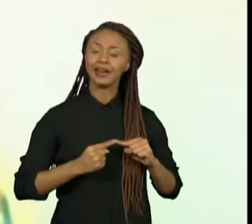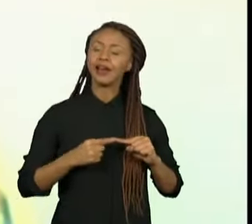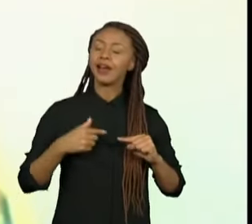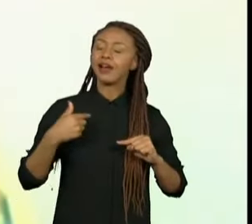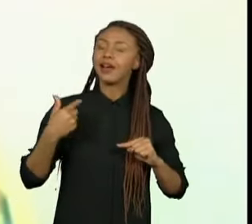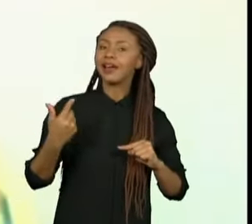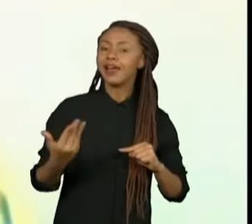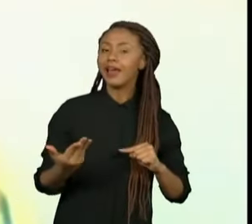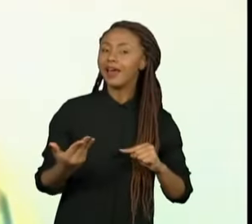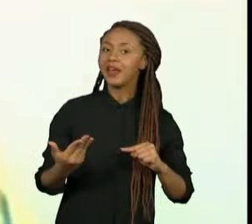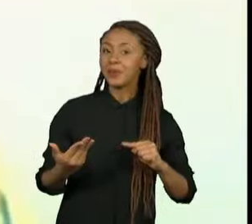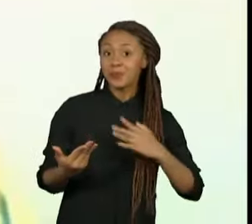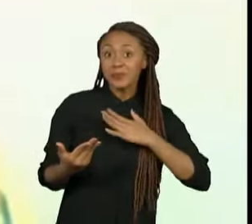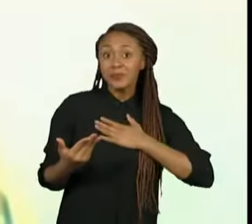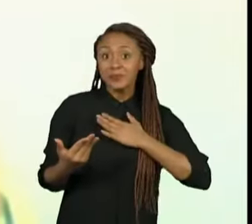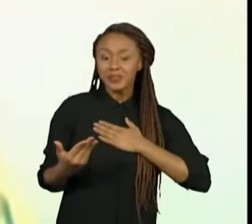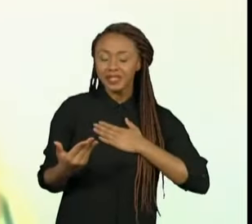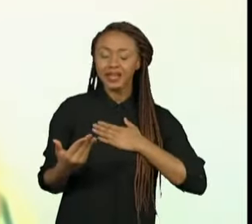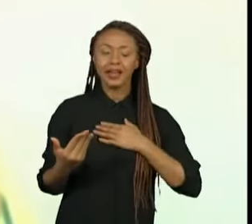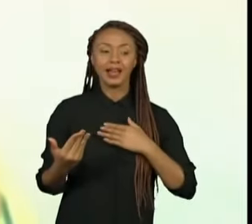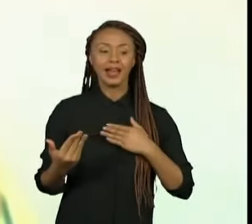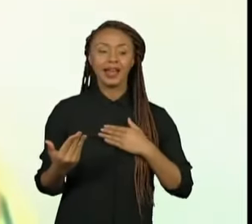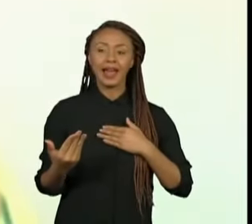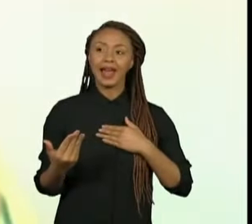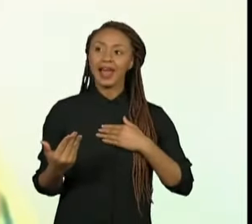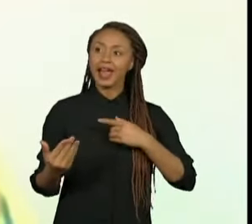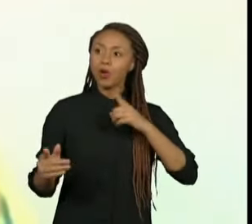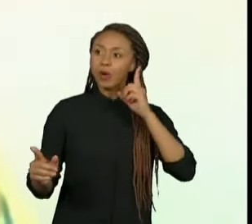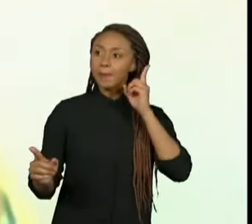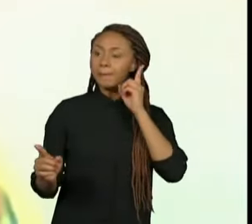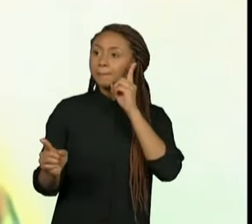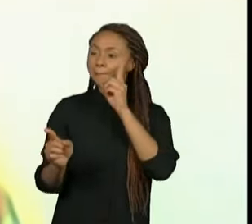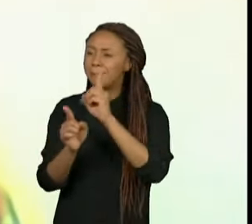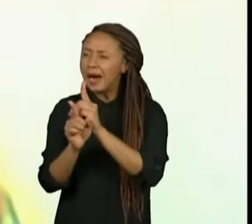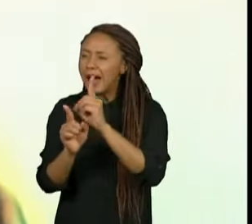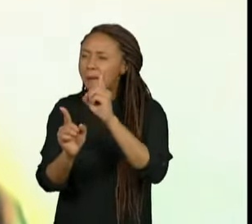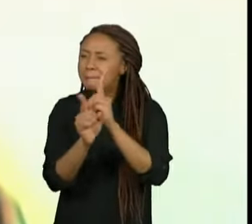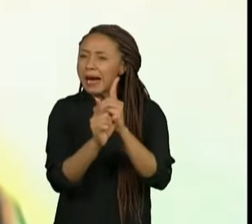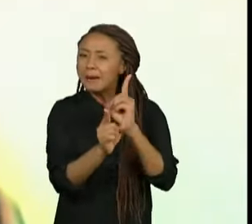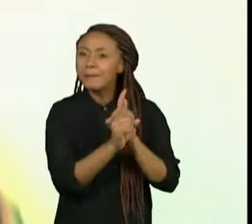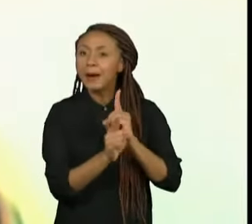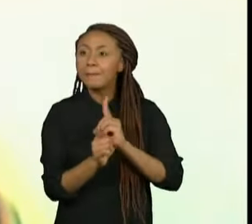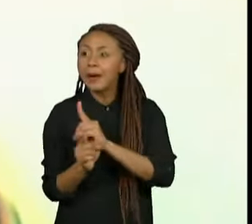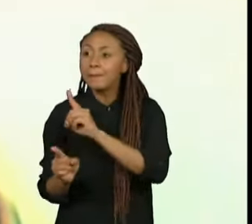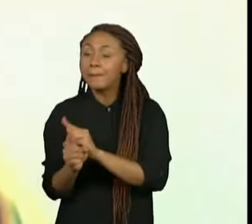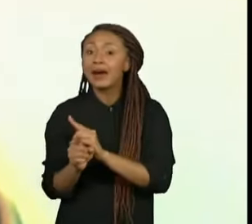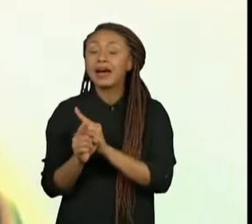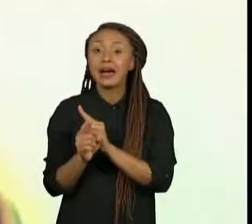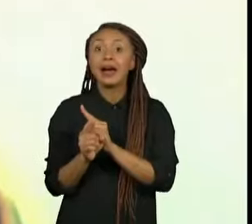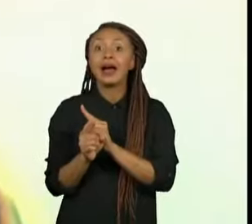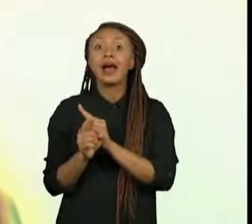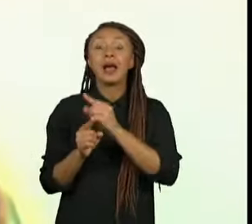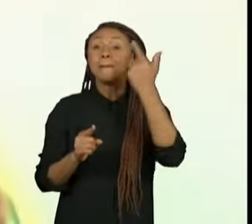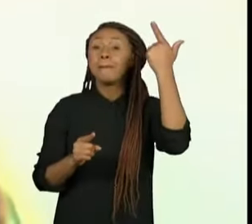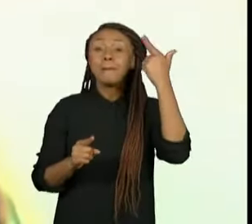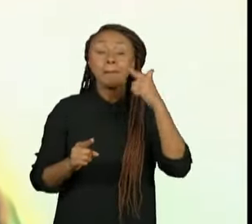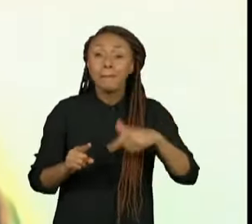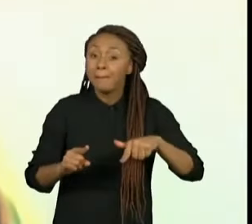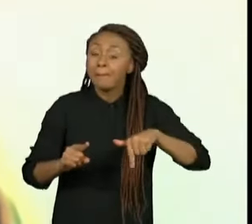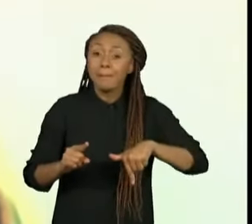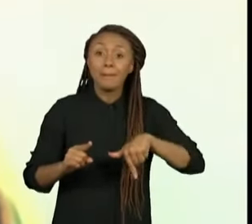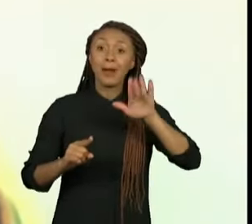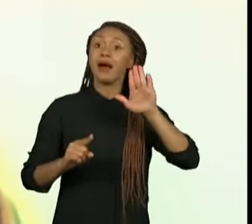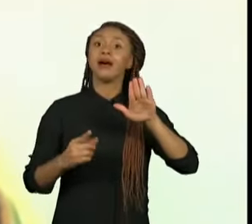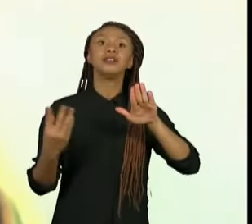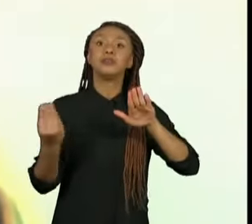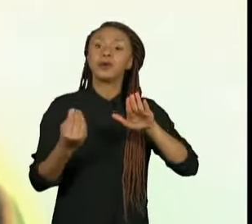um momento que essa busca ela se torna maior quando você tem que buscar as palavras. E aí você tem que